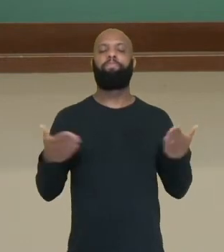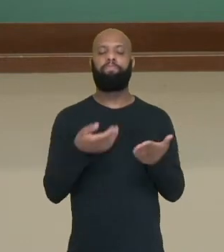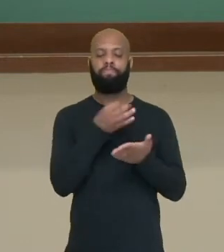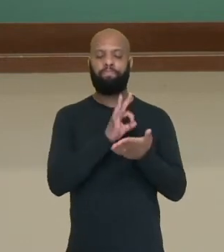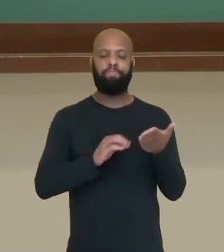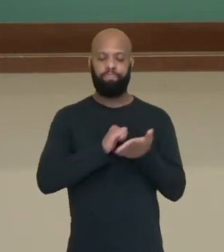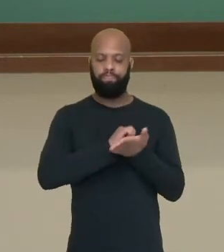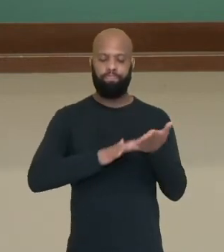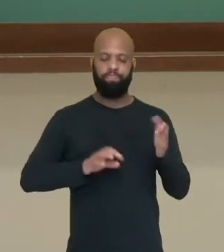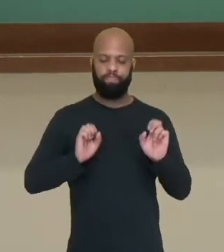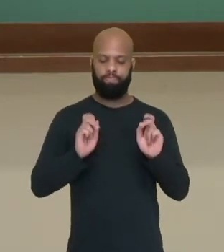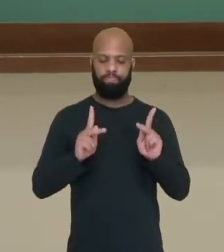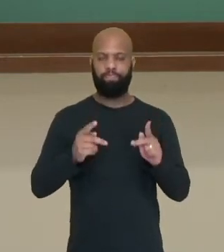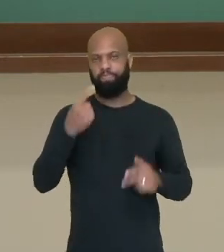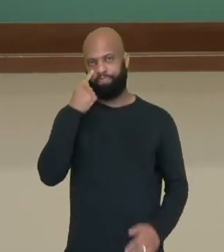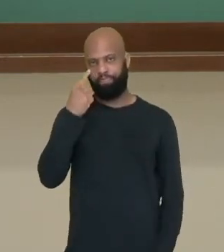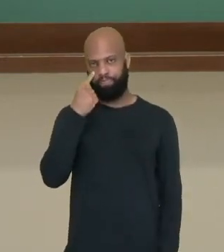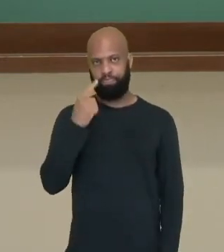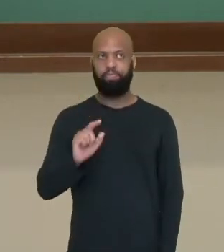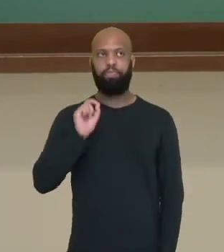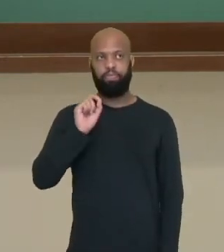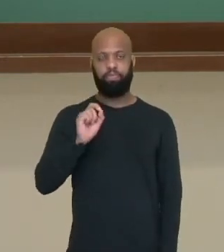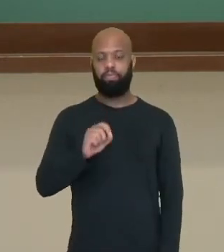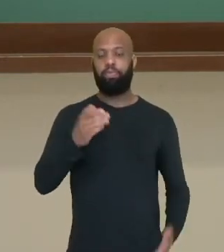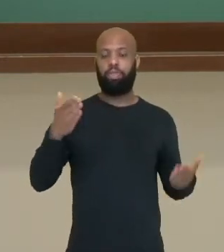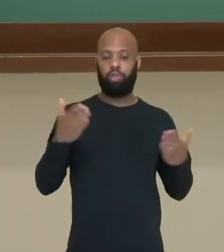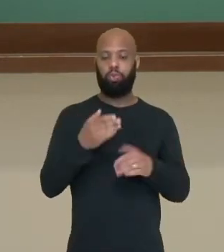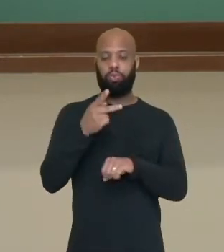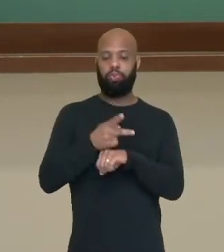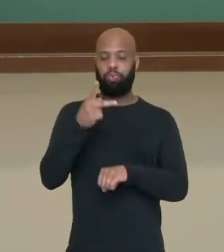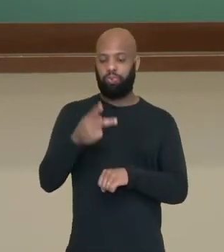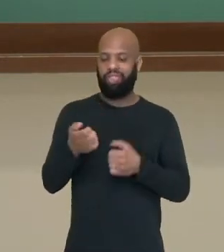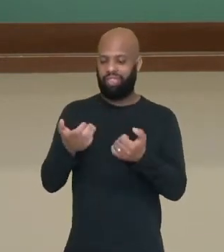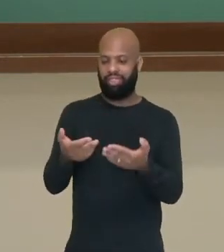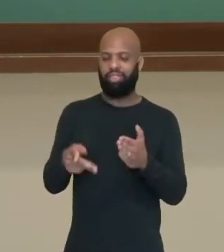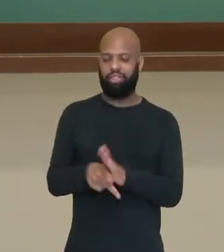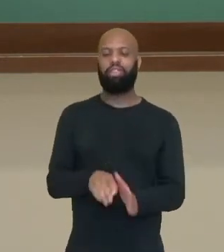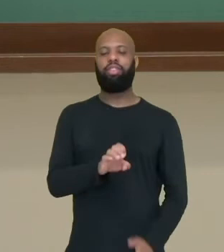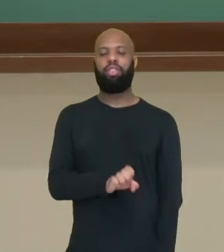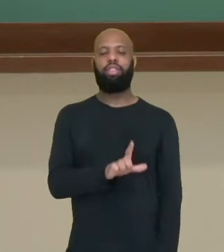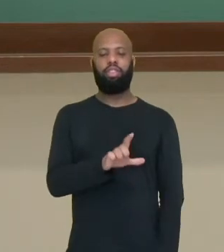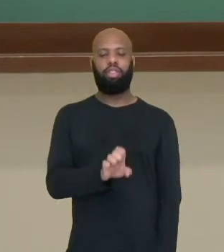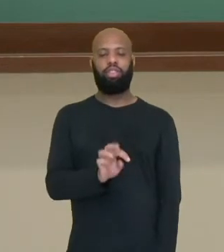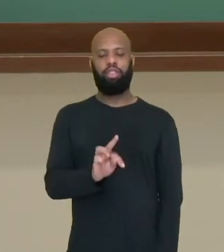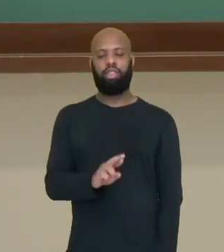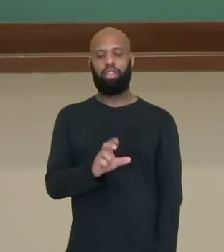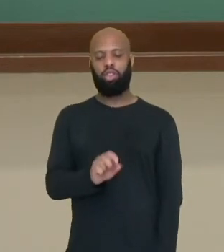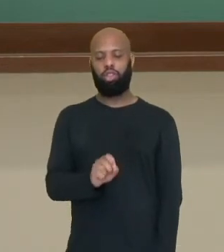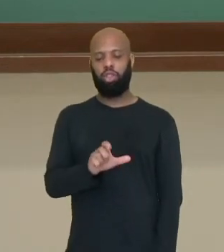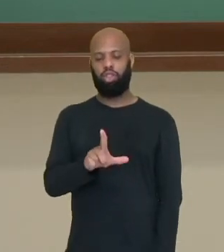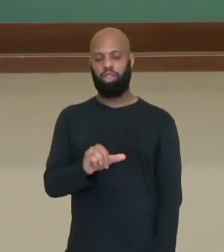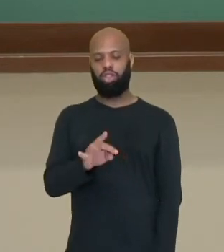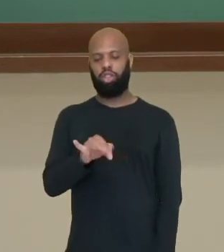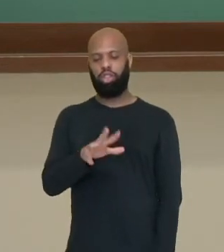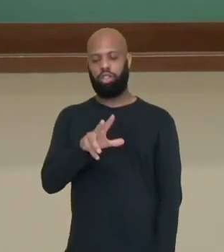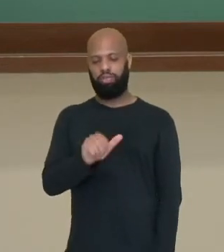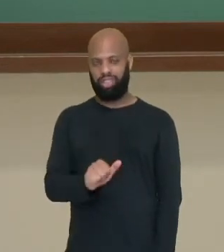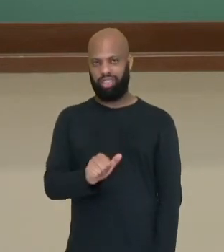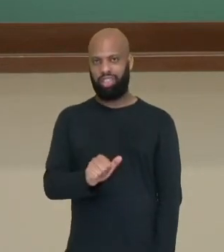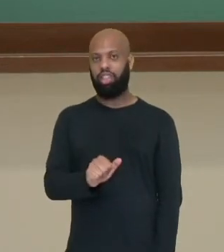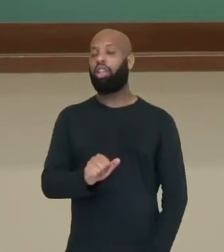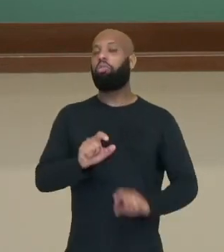para a correção da atividade, olha só. Para pratear eletroliticamente um objeto de cobre e controlar a massa de